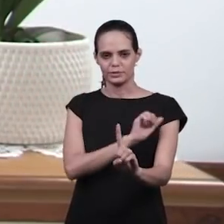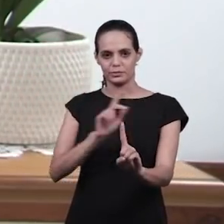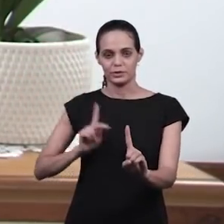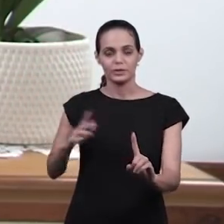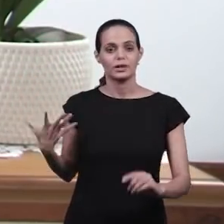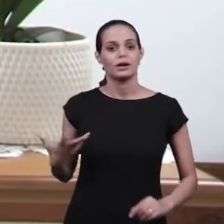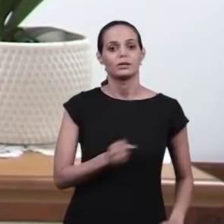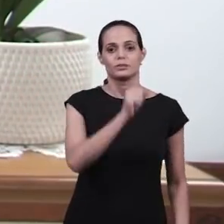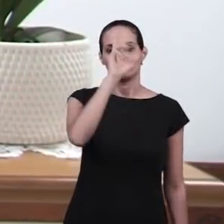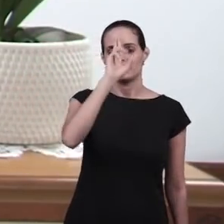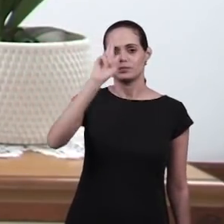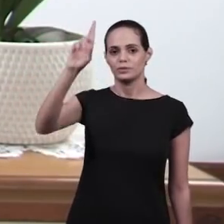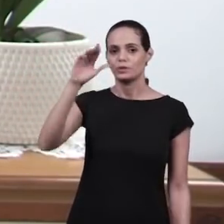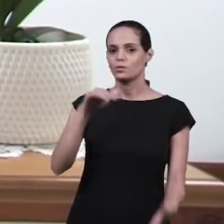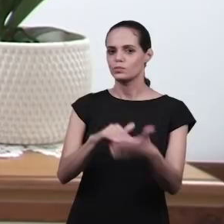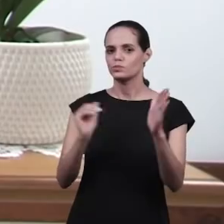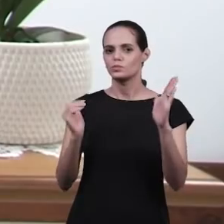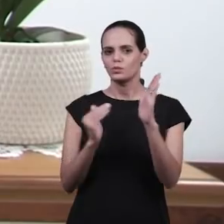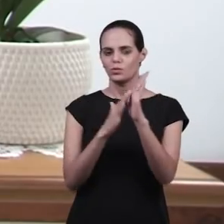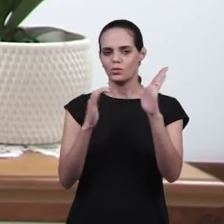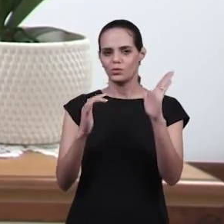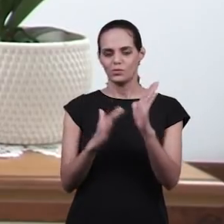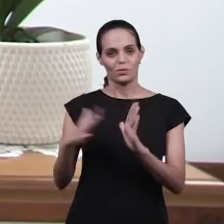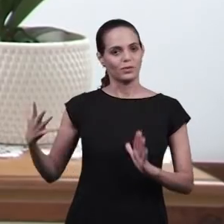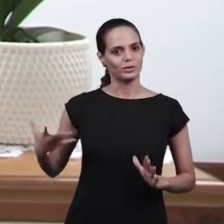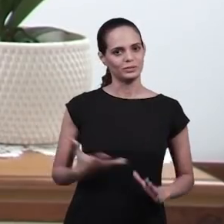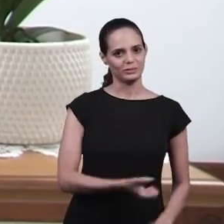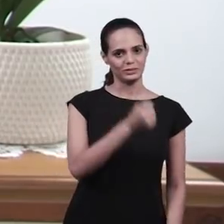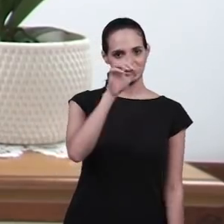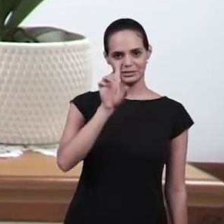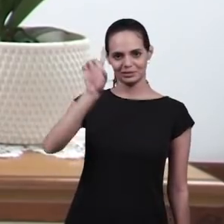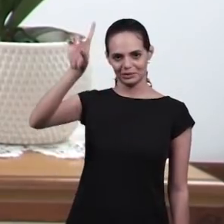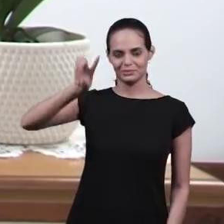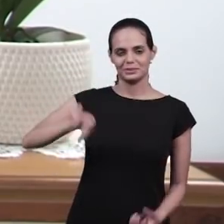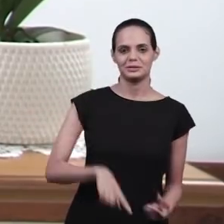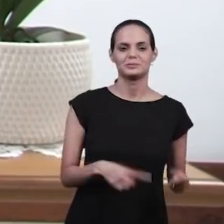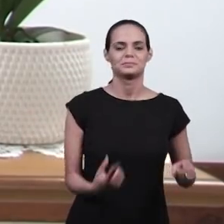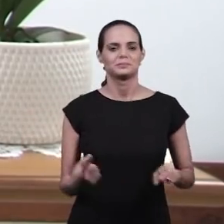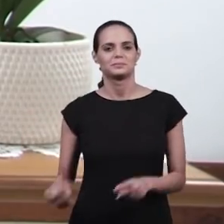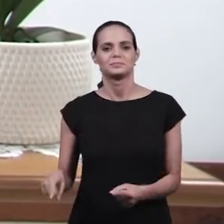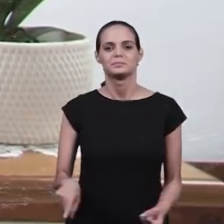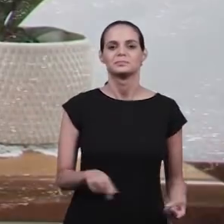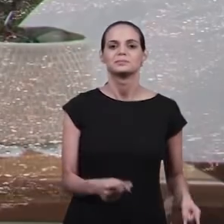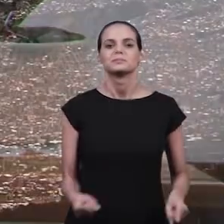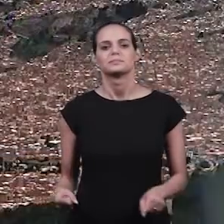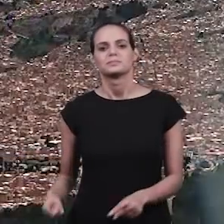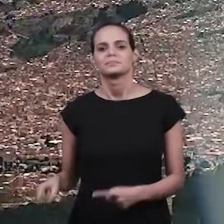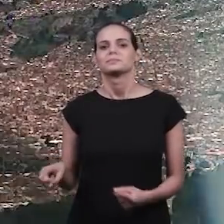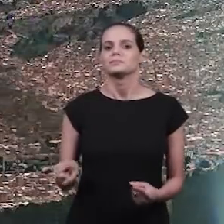bênção apostólica, vamos adorar ao Senhor com um último louvor. Vamos adorar ao nosso Deus.